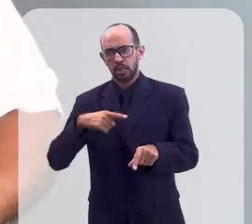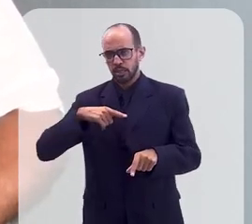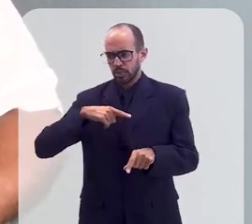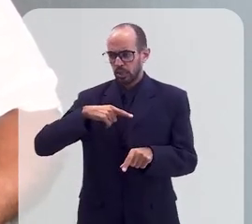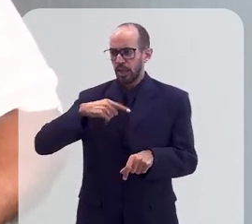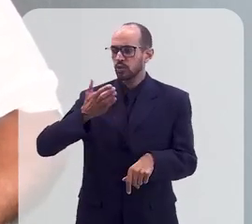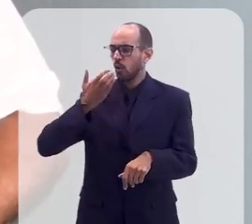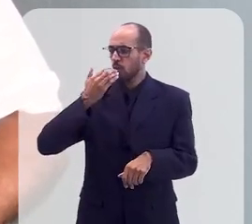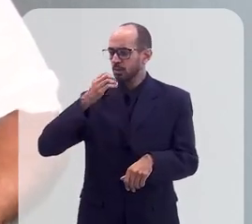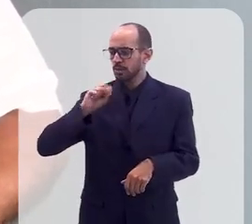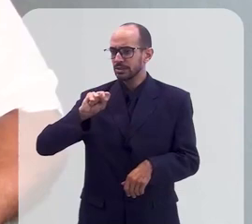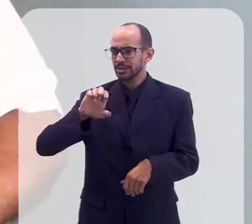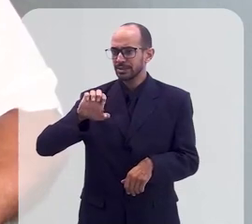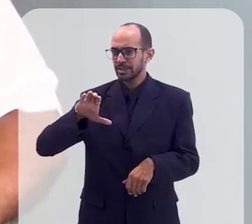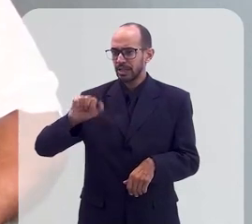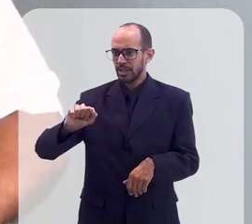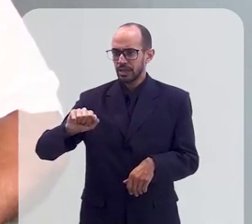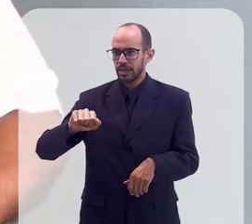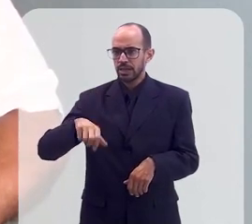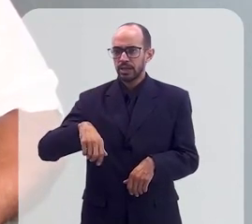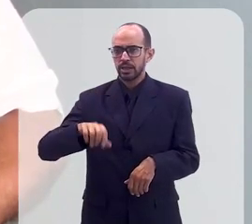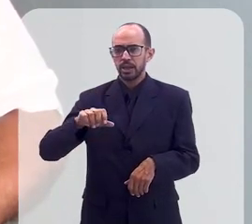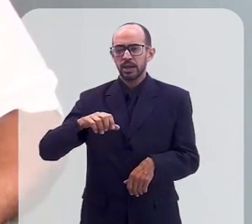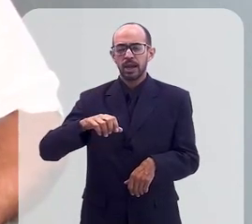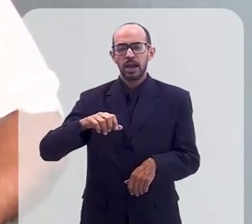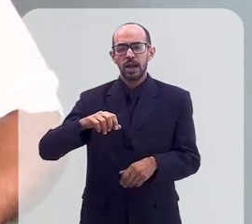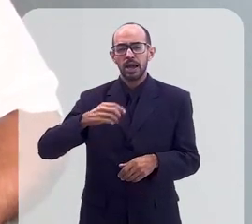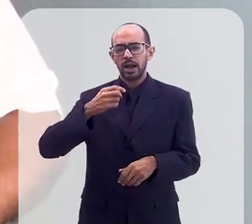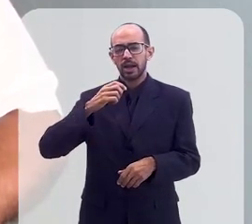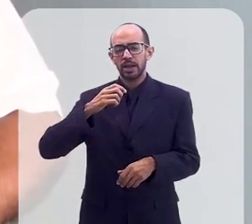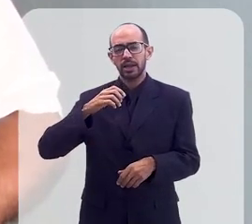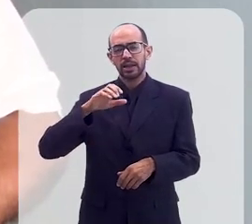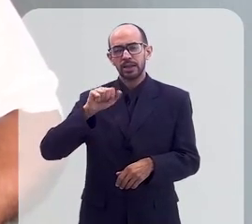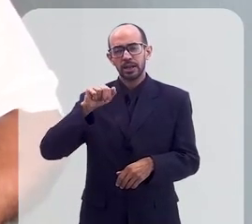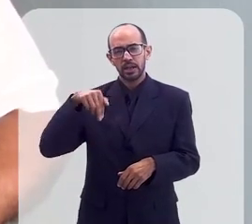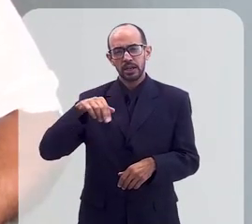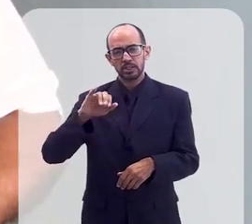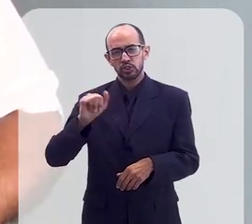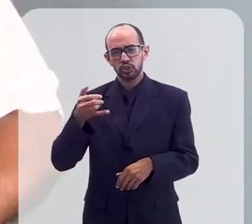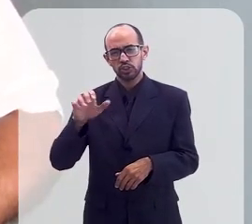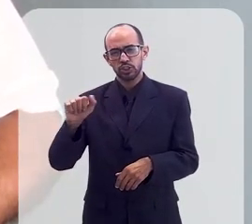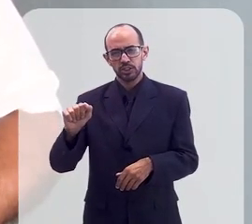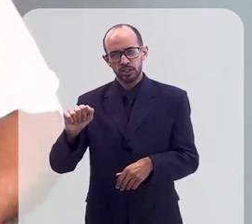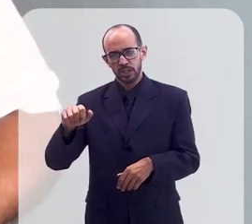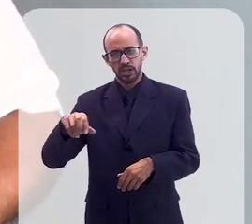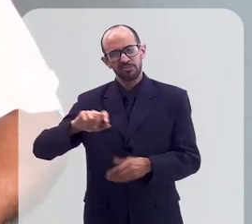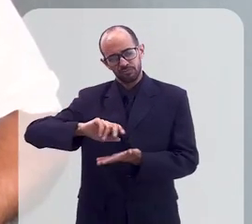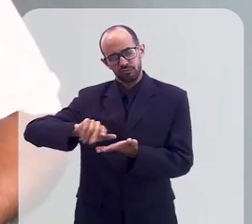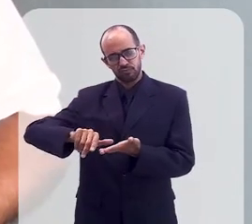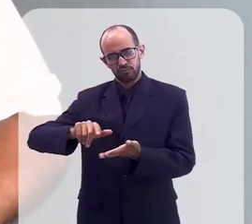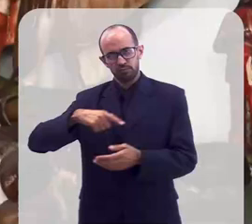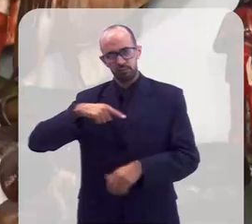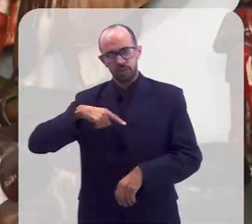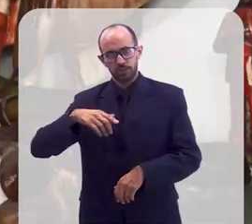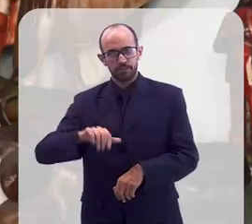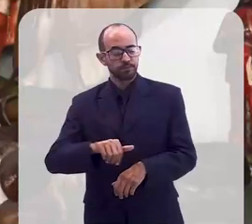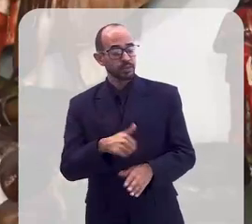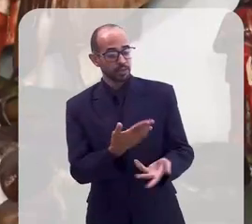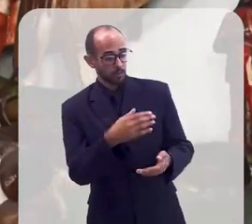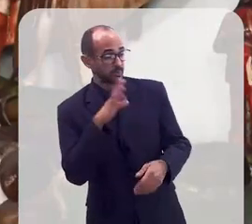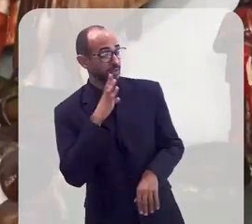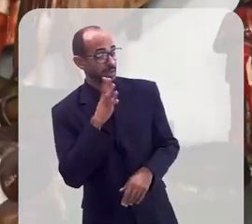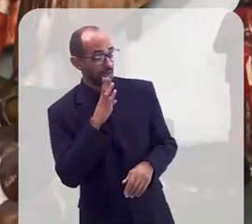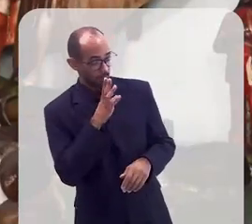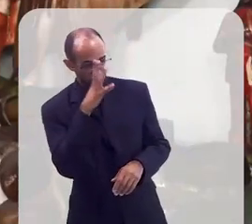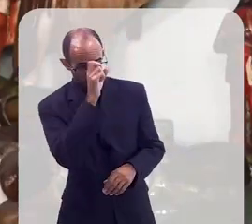tem um pouco de comida seca, como deburu, canjica, né? E uma coisa que eu acho muito legal